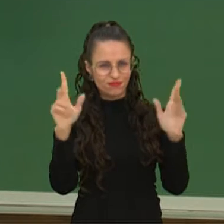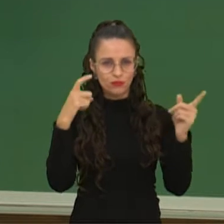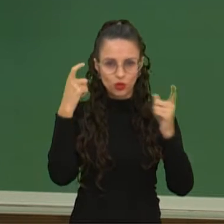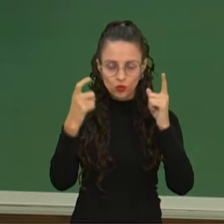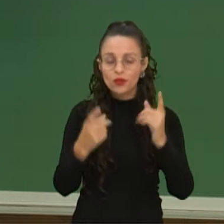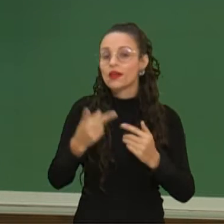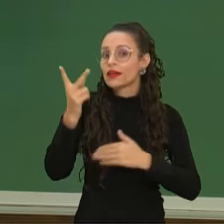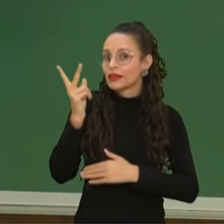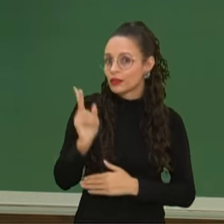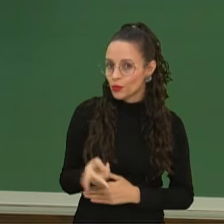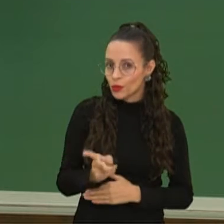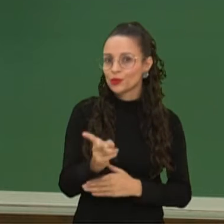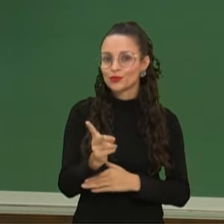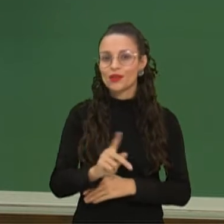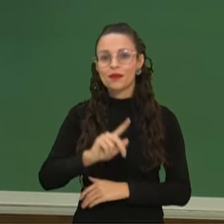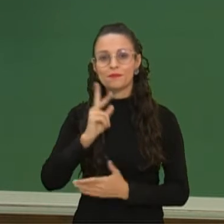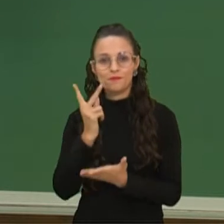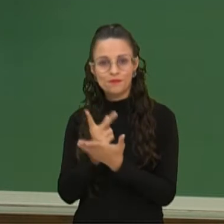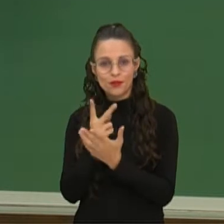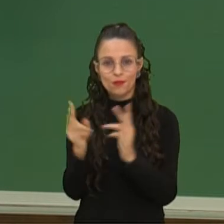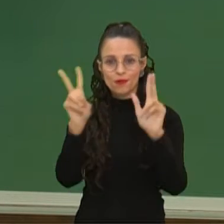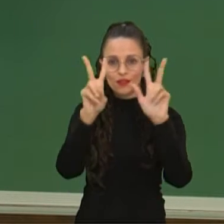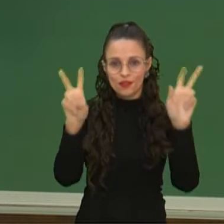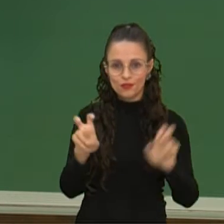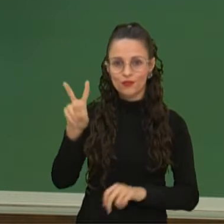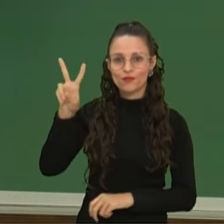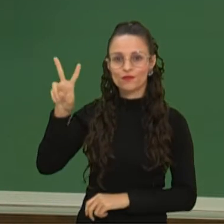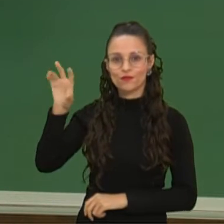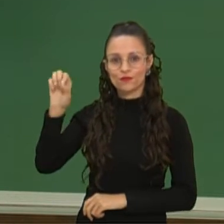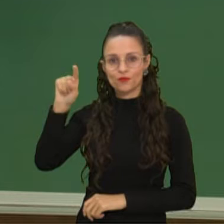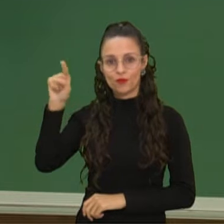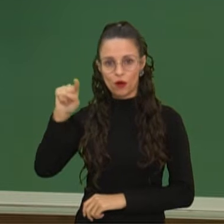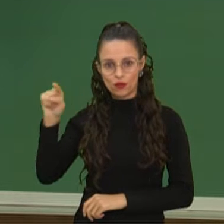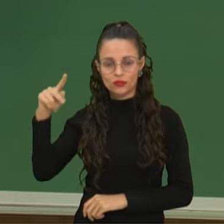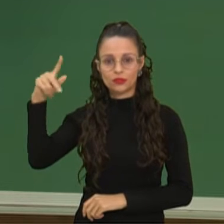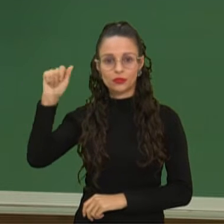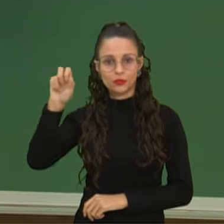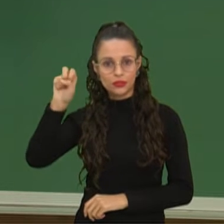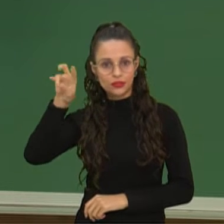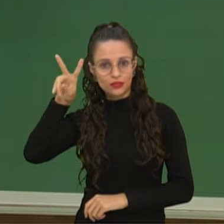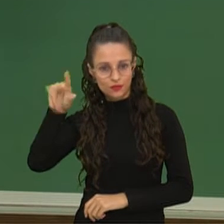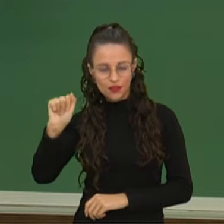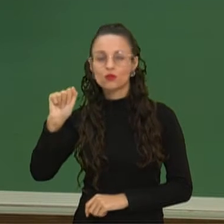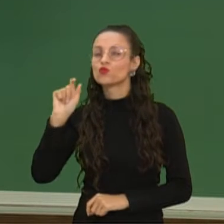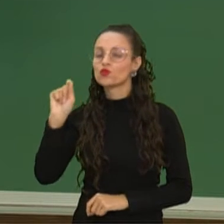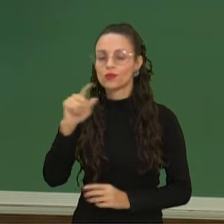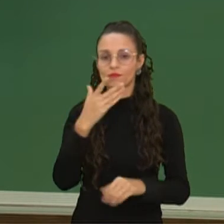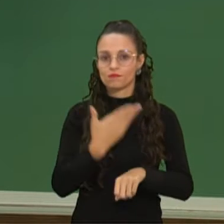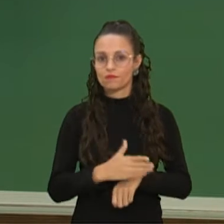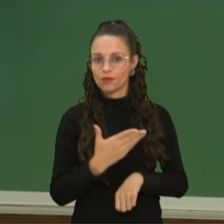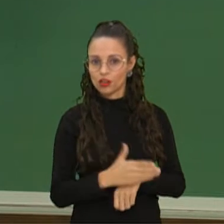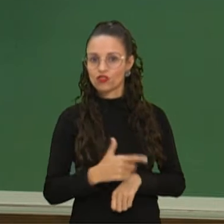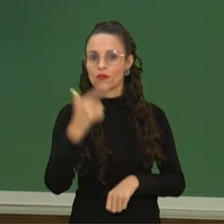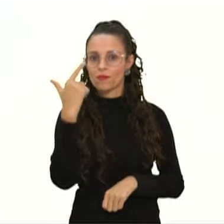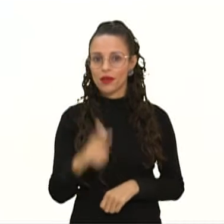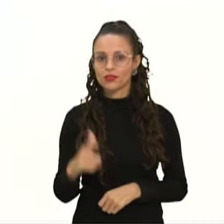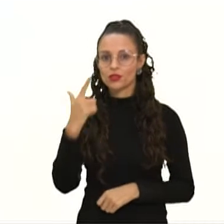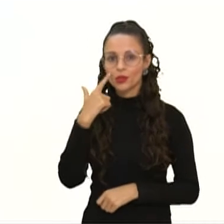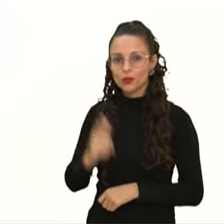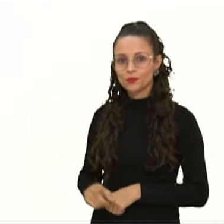sobre a voz passiva, praticar um pouco mais, tanto que o nosso título aqui, né, é um título na voz passiva,